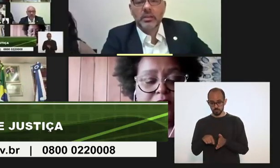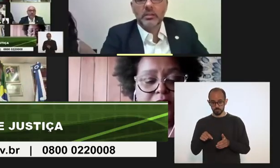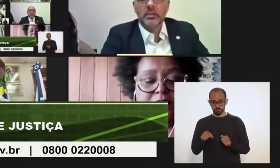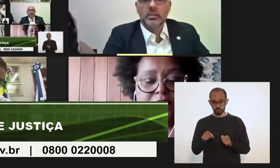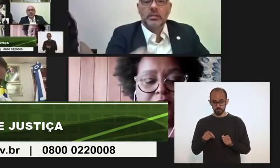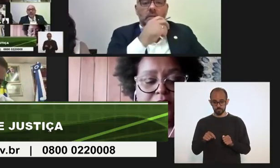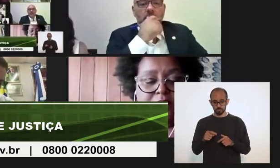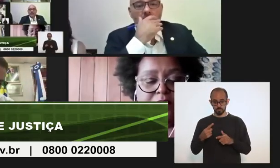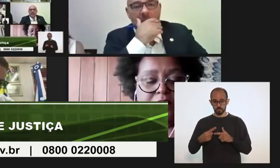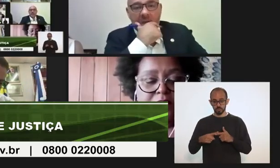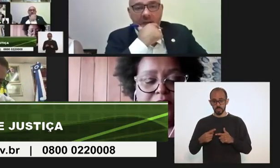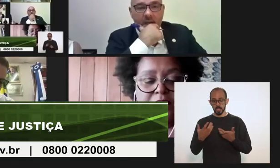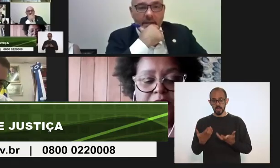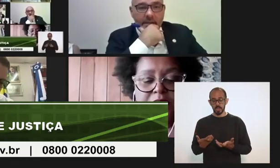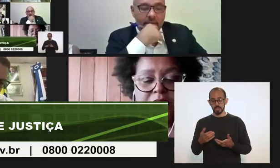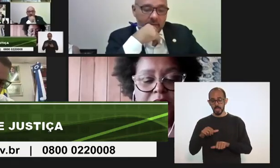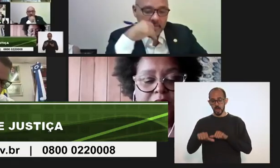4.510 de